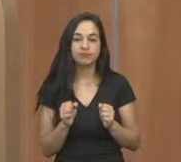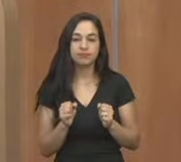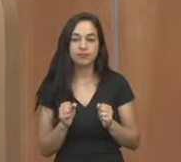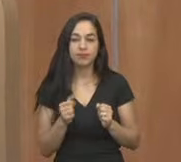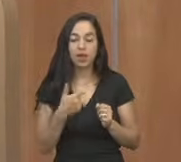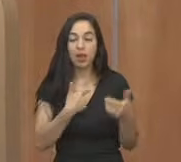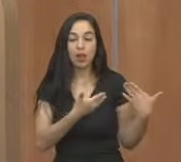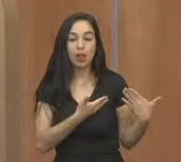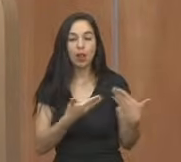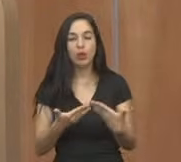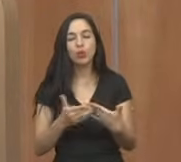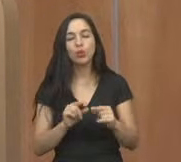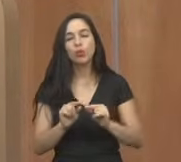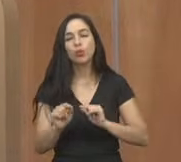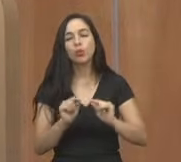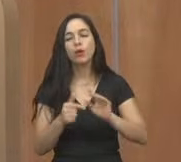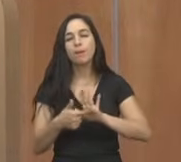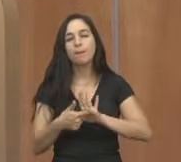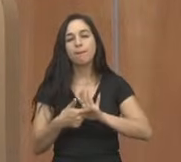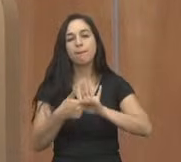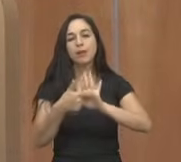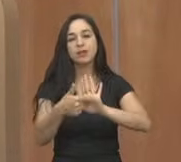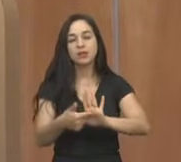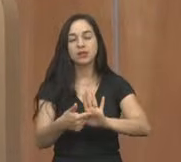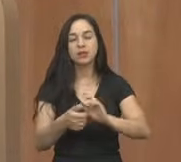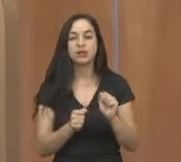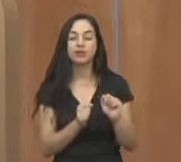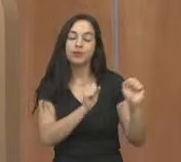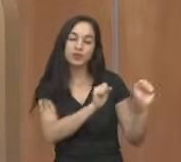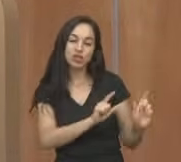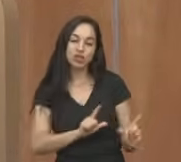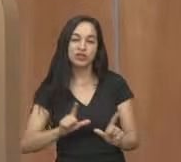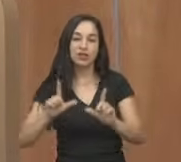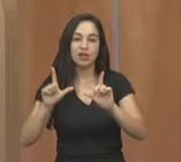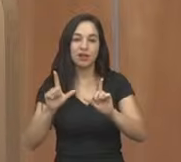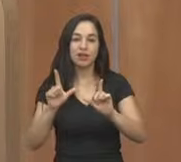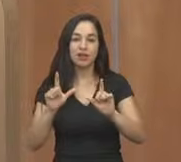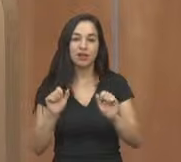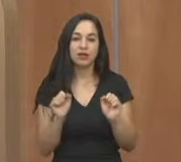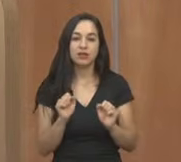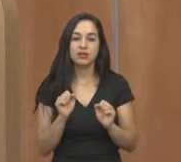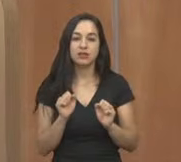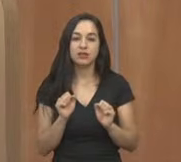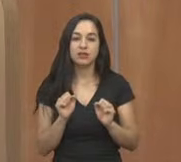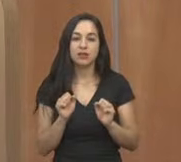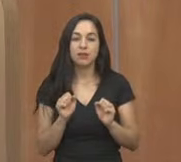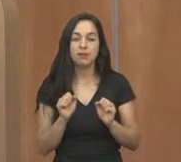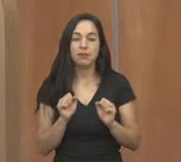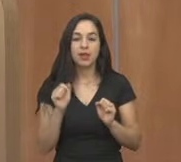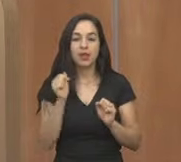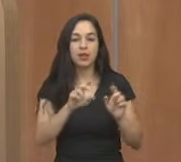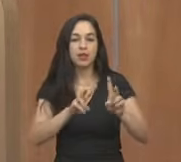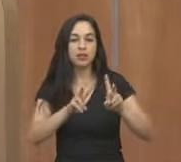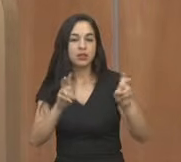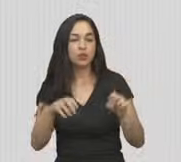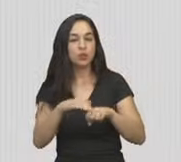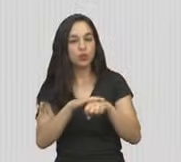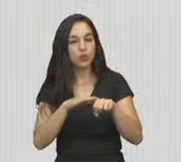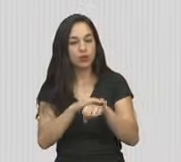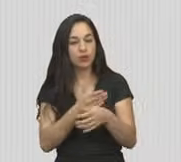Eu trouxe uma apresentação de slides para tratar desse assunto com os